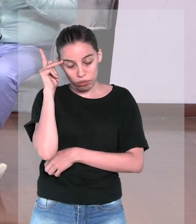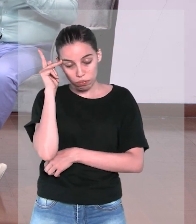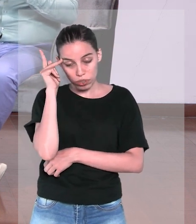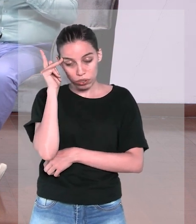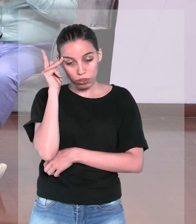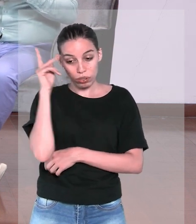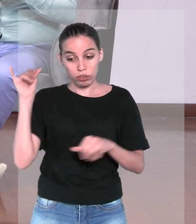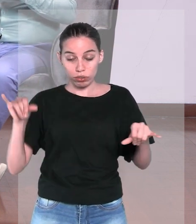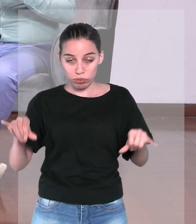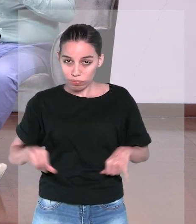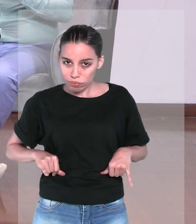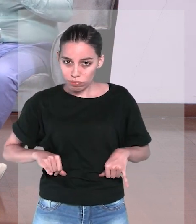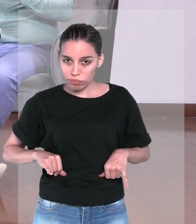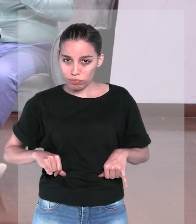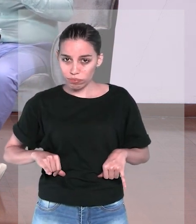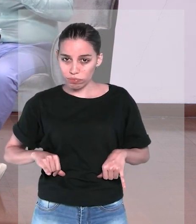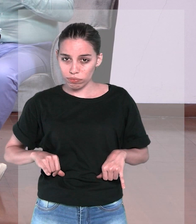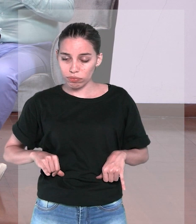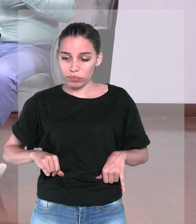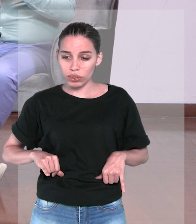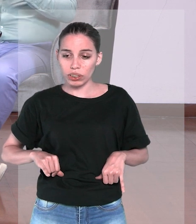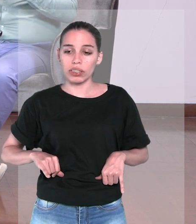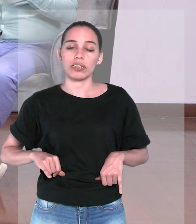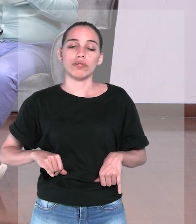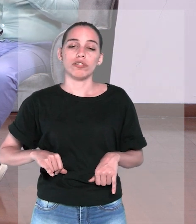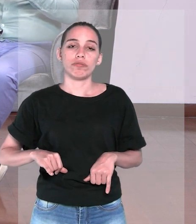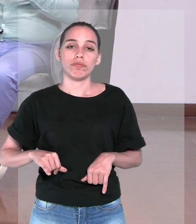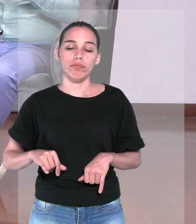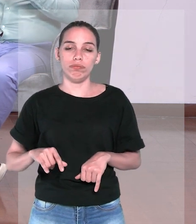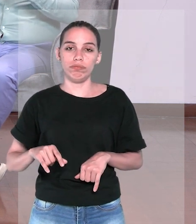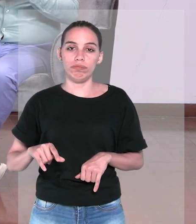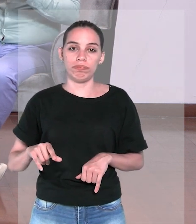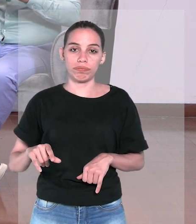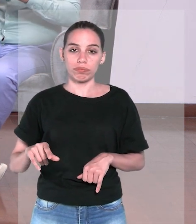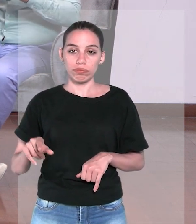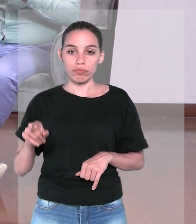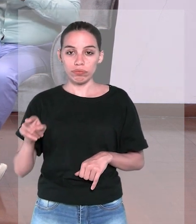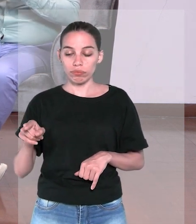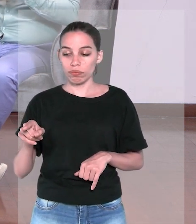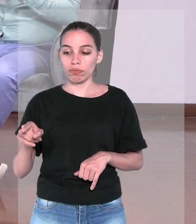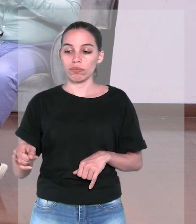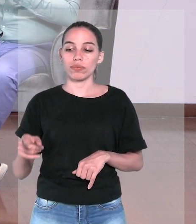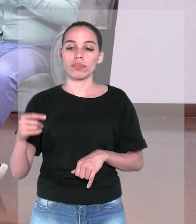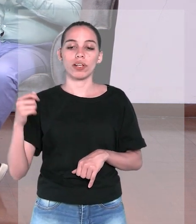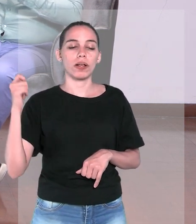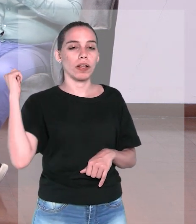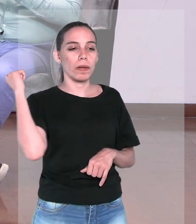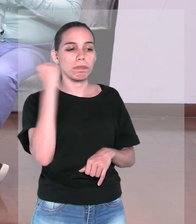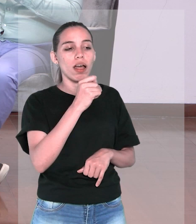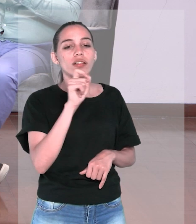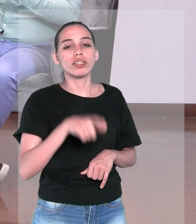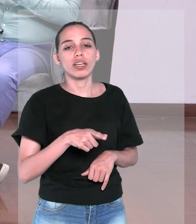o gênero que é atacado é a mulher. Então você tem também um gênero atacado. E professora, né? Exato. E